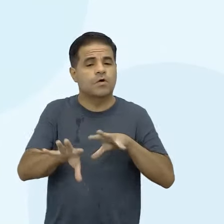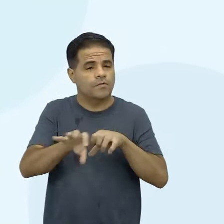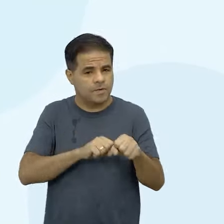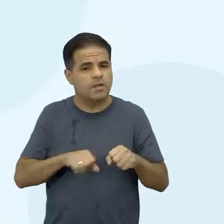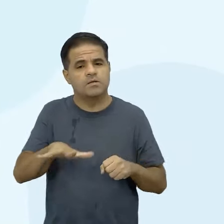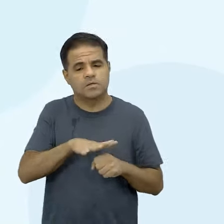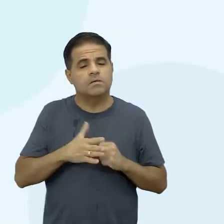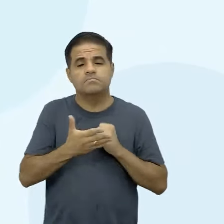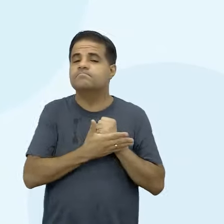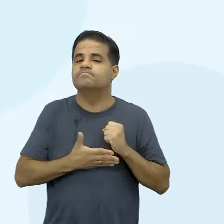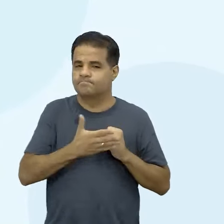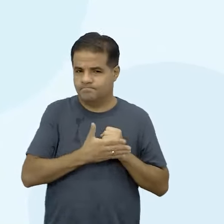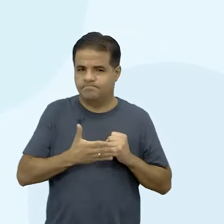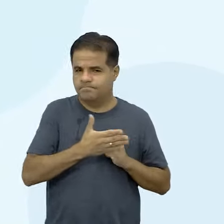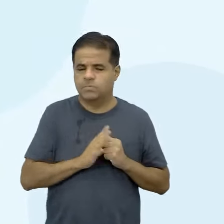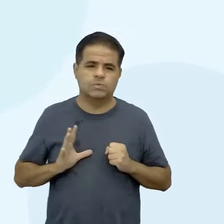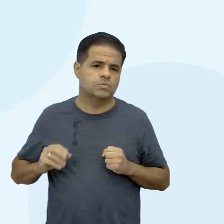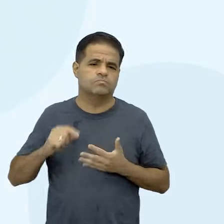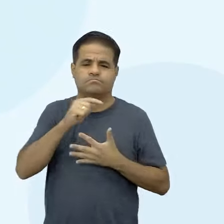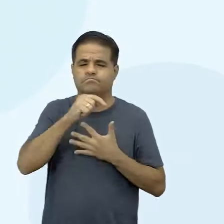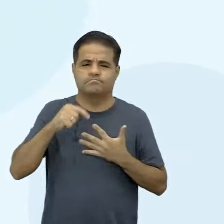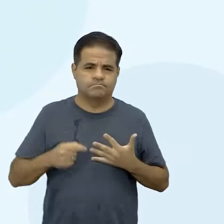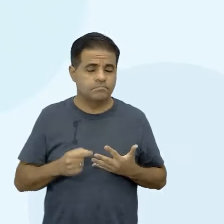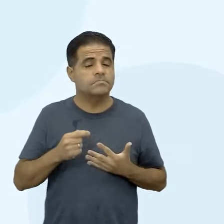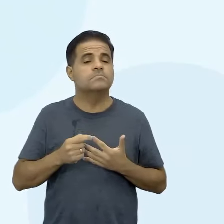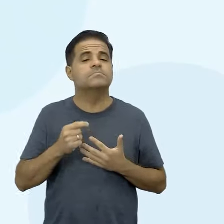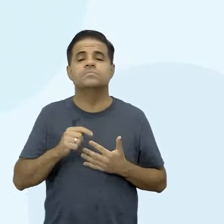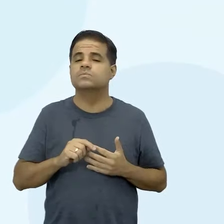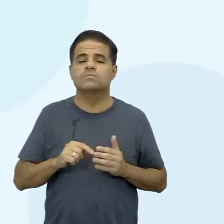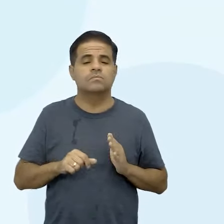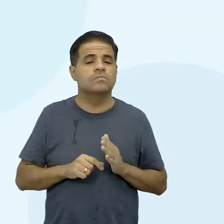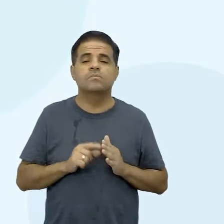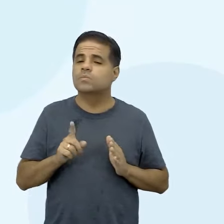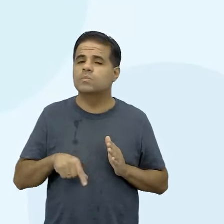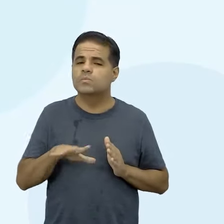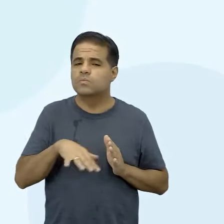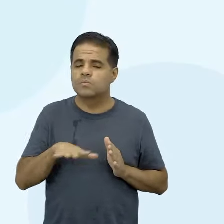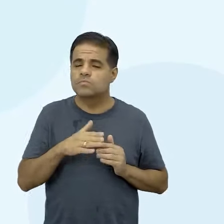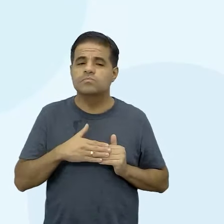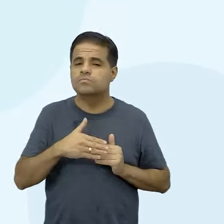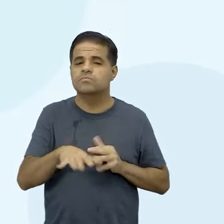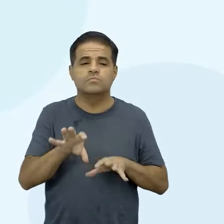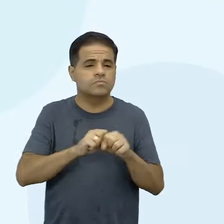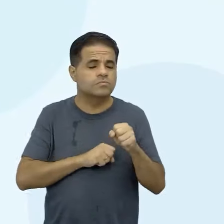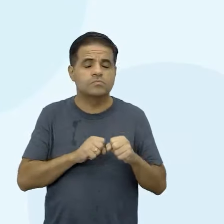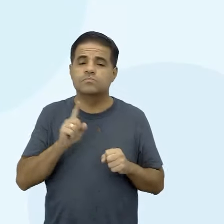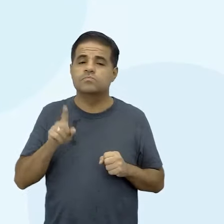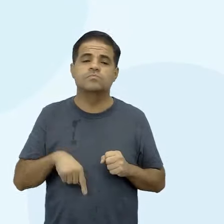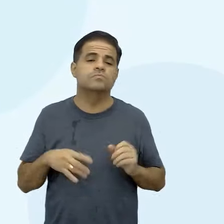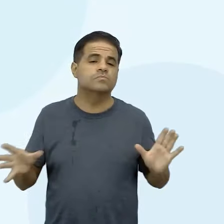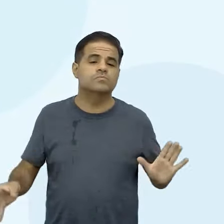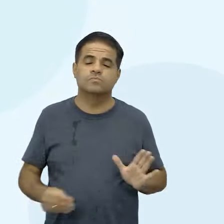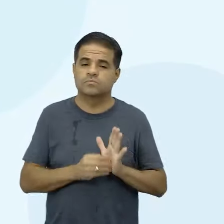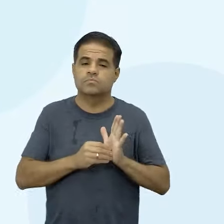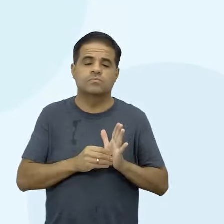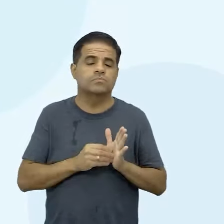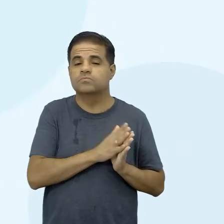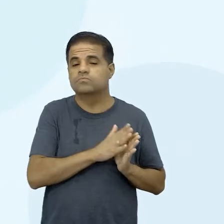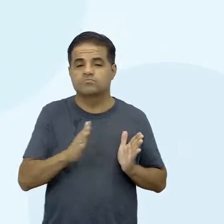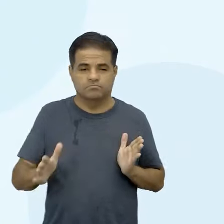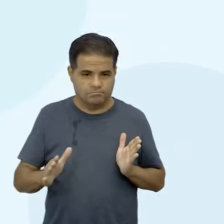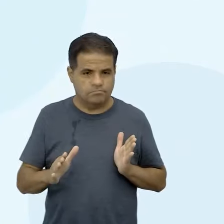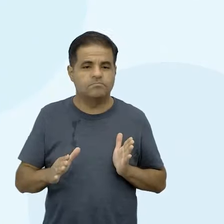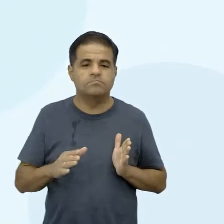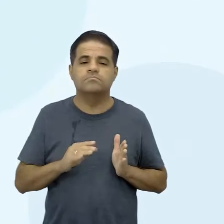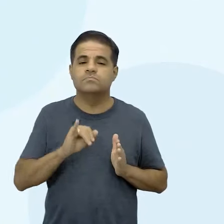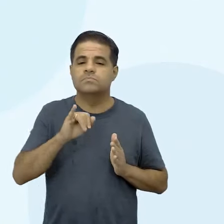formação geral básica, né, todos os componentes curriculares, e um pouco aí dos itinerários formativos, que no caso é composto apenas pelos